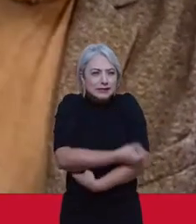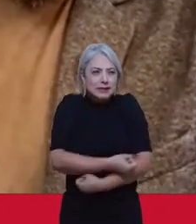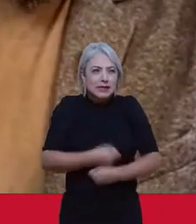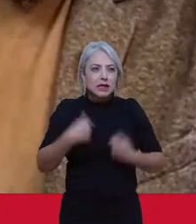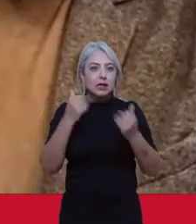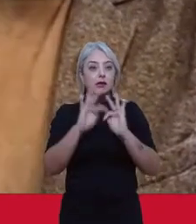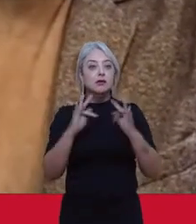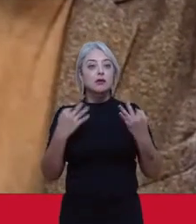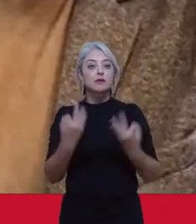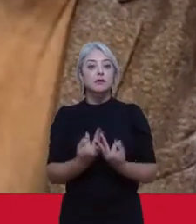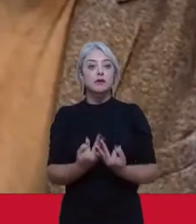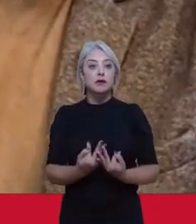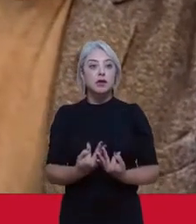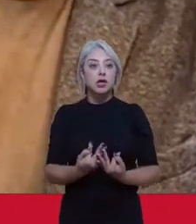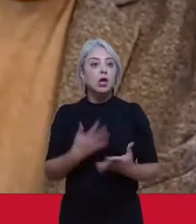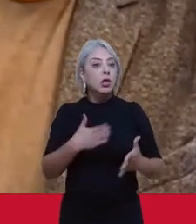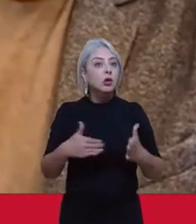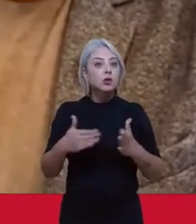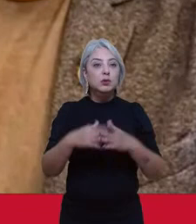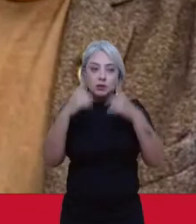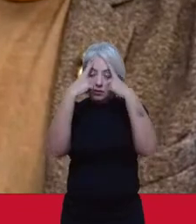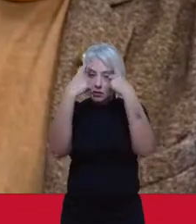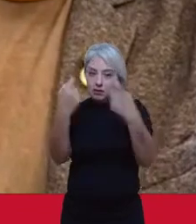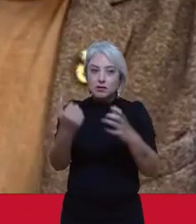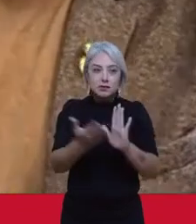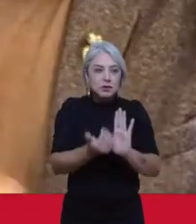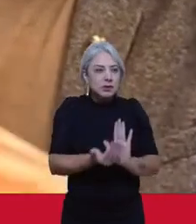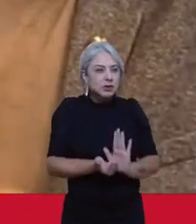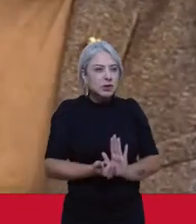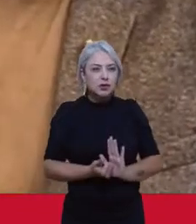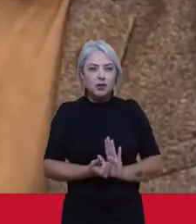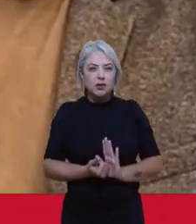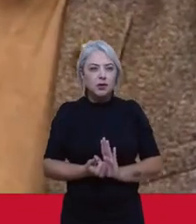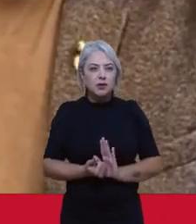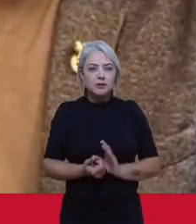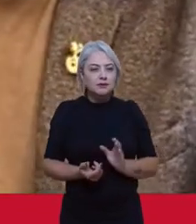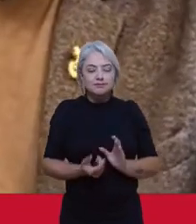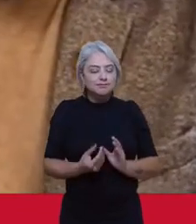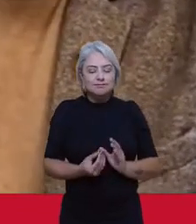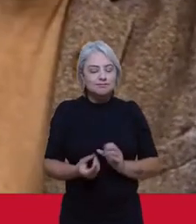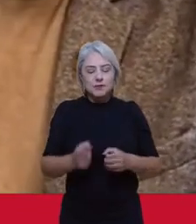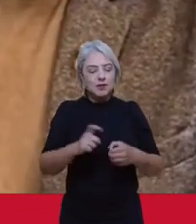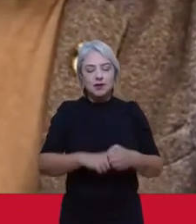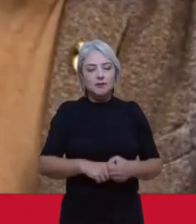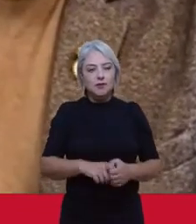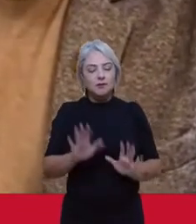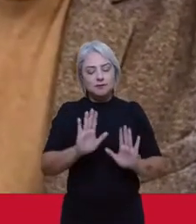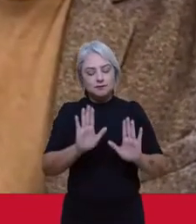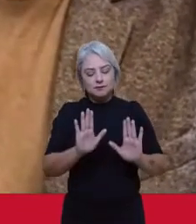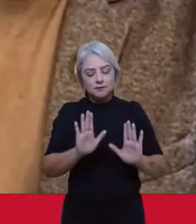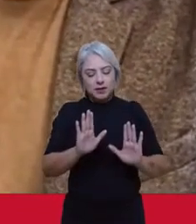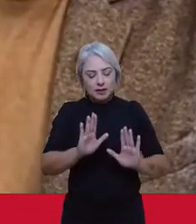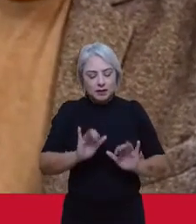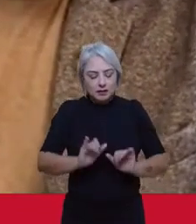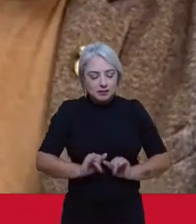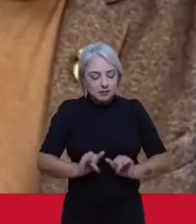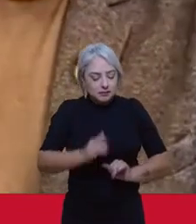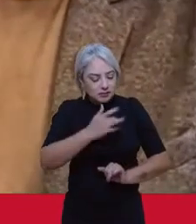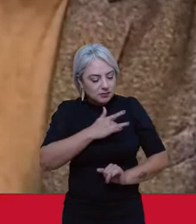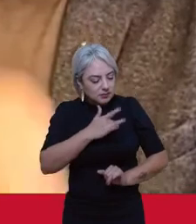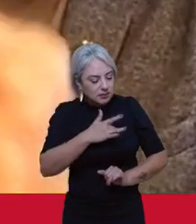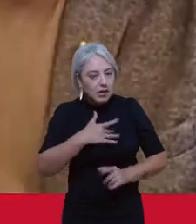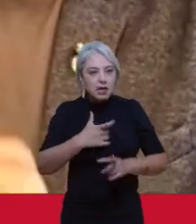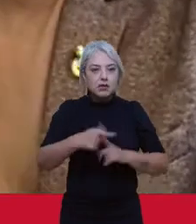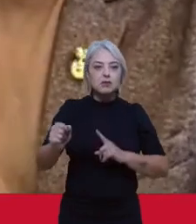minha família. Tudo que essa violência me tirou não vai ser devolvido. Mas ainda assim, mesmo ferido, eu